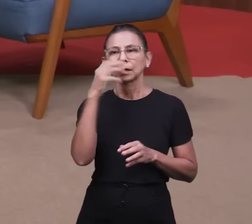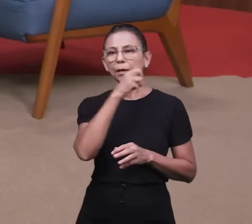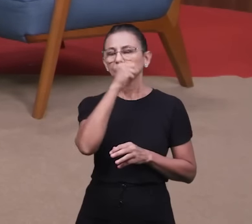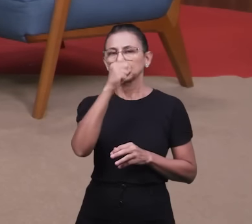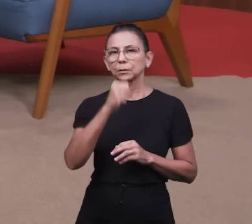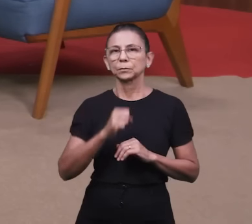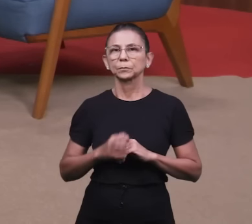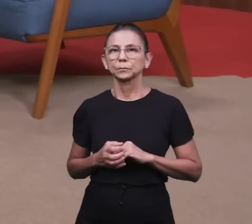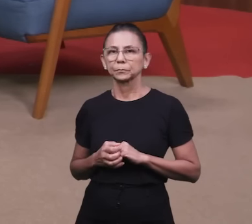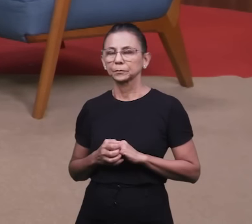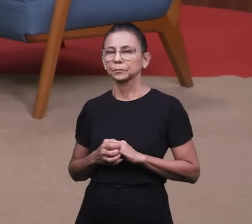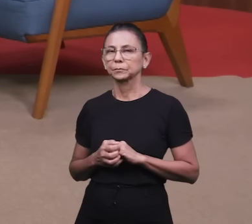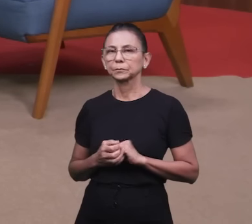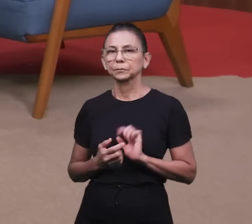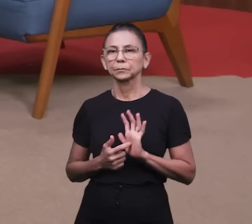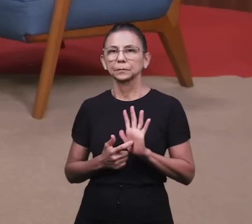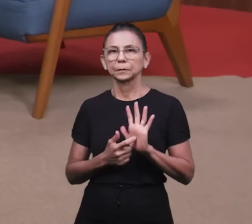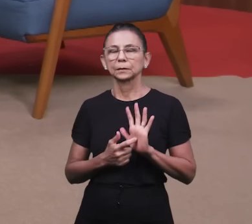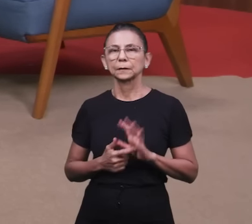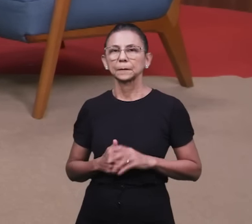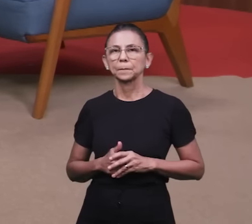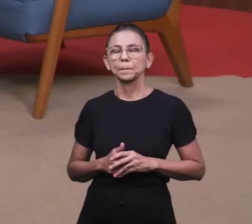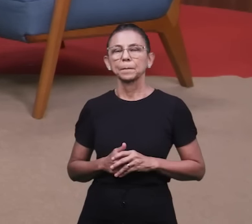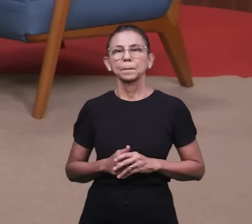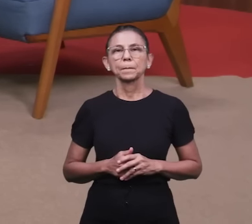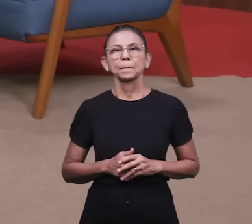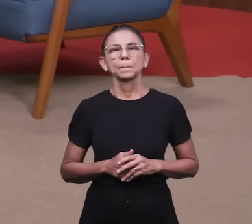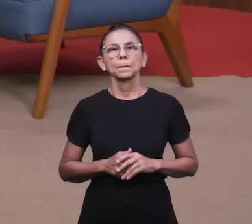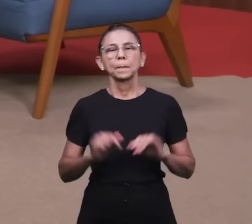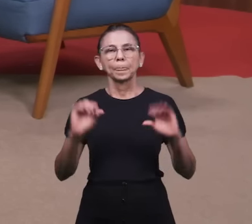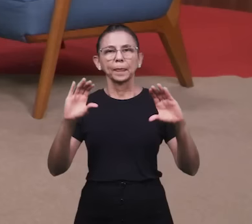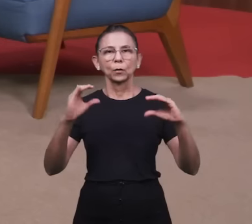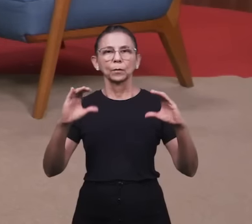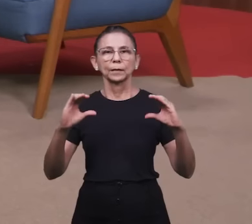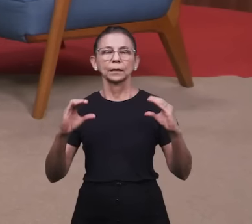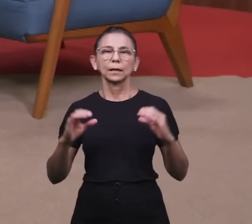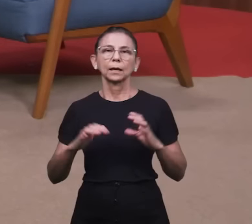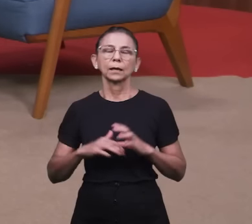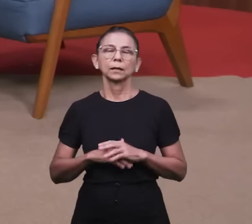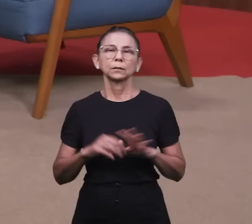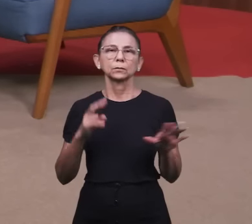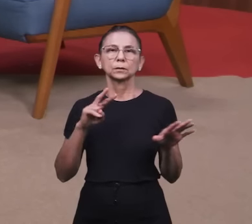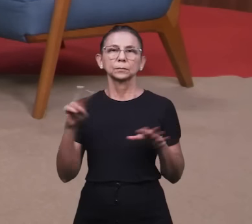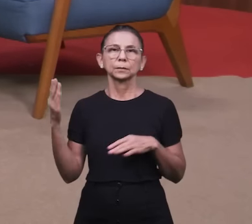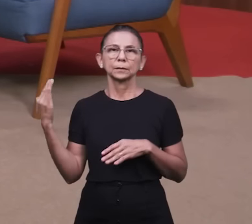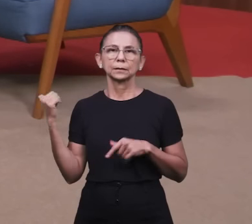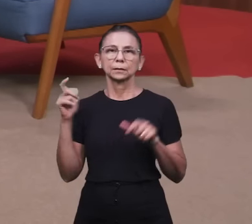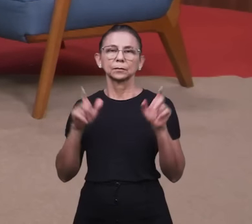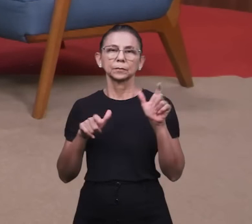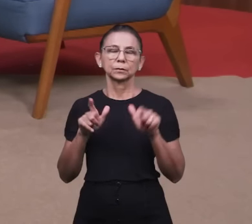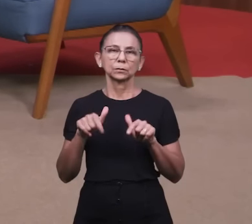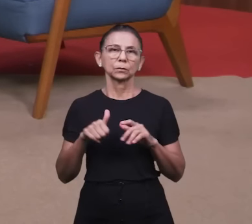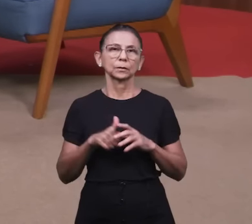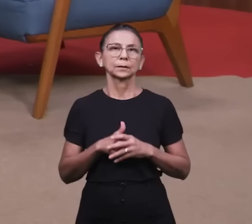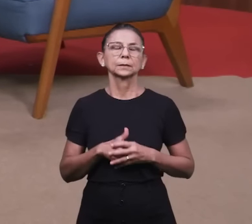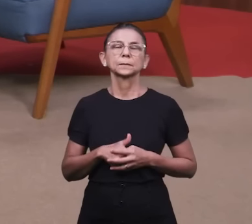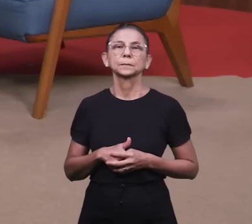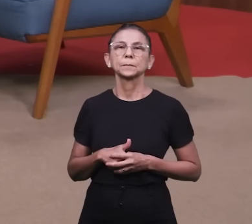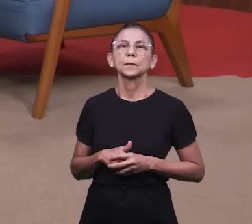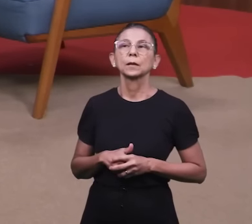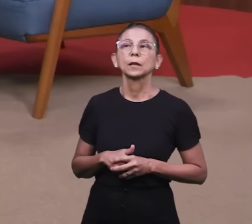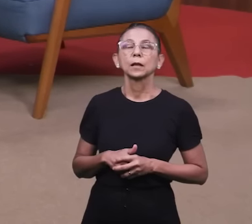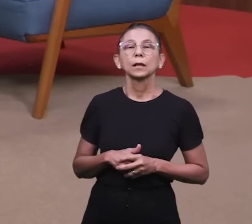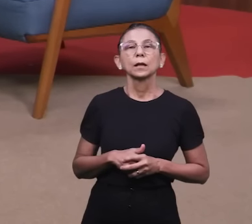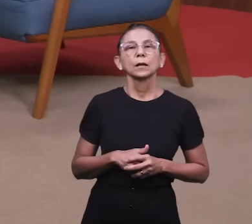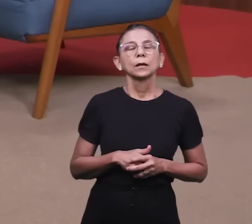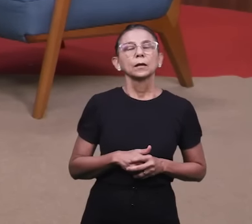desse quadro rapidamente nós vamos aqui trazer comentários que foram enviados para nós de irmãos que fizeram isso na semana passada falando